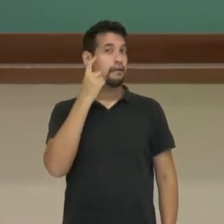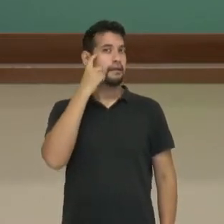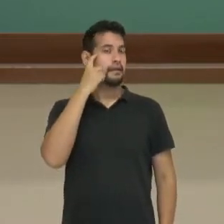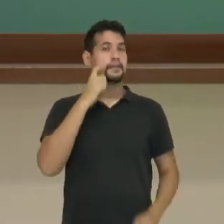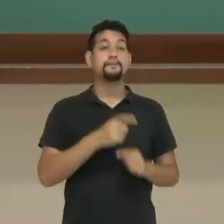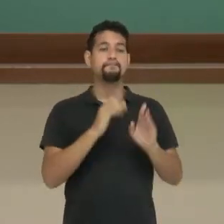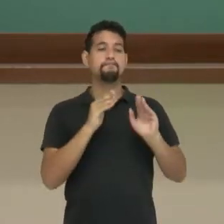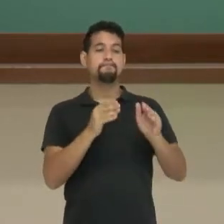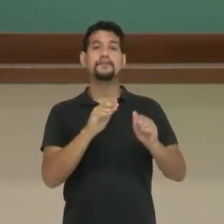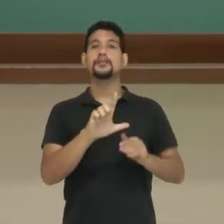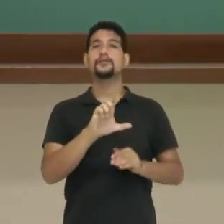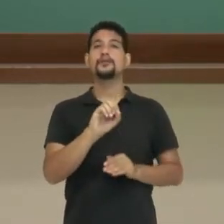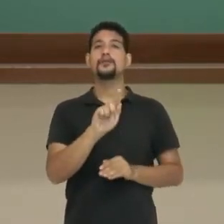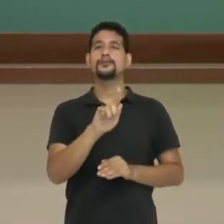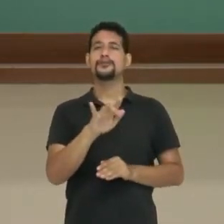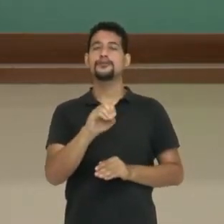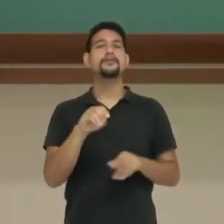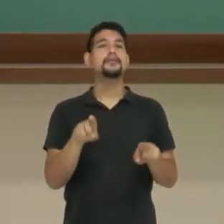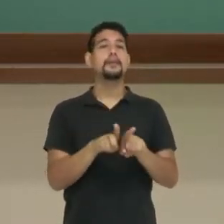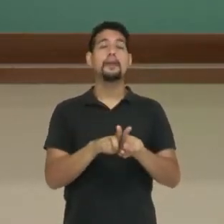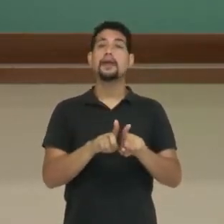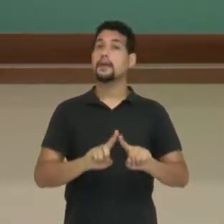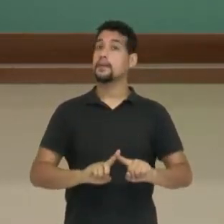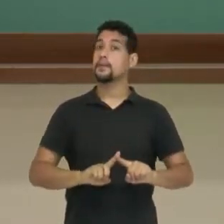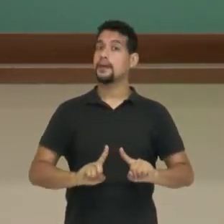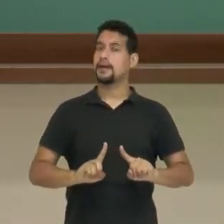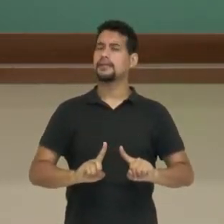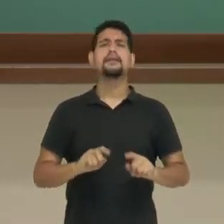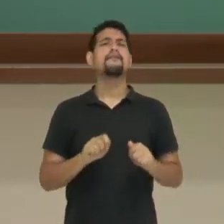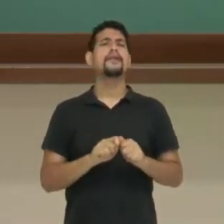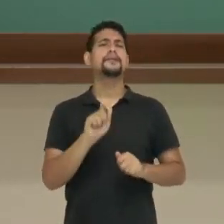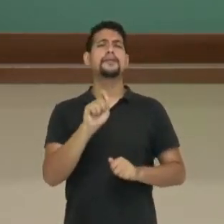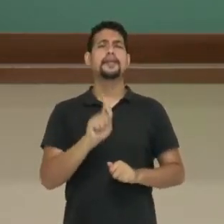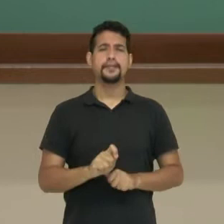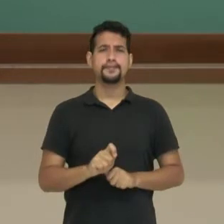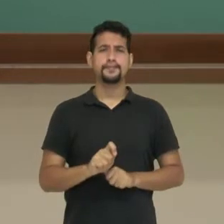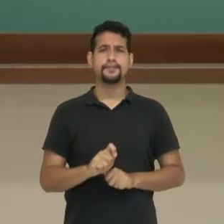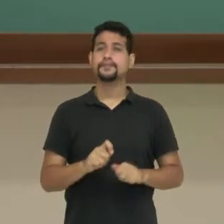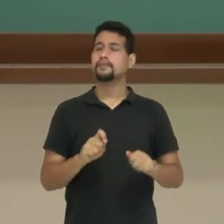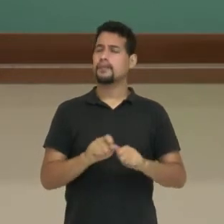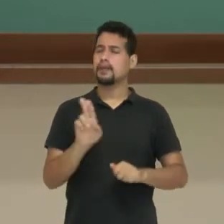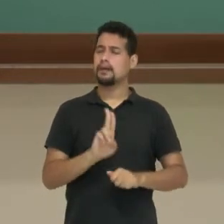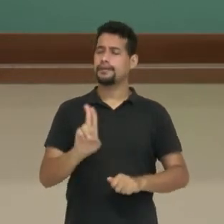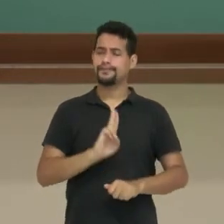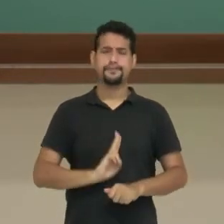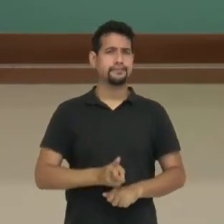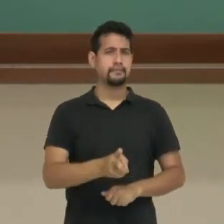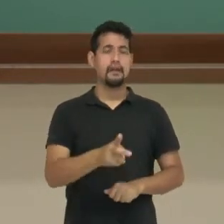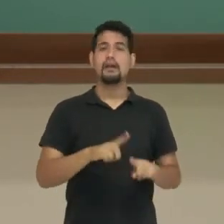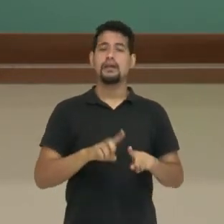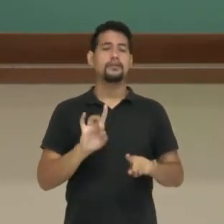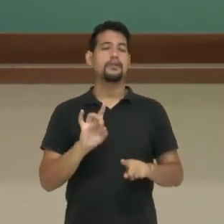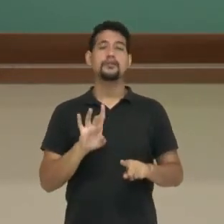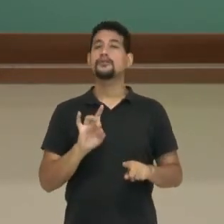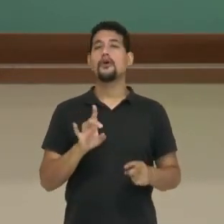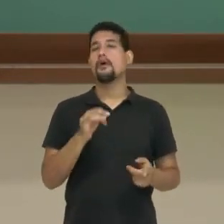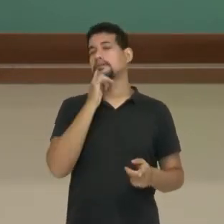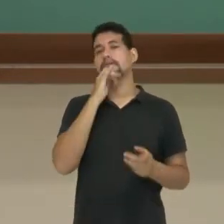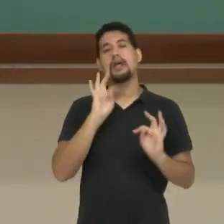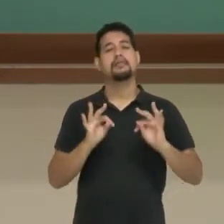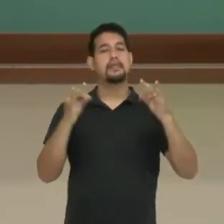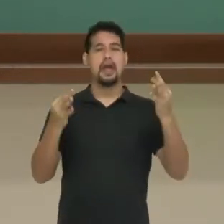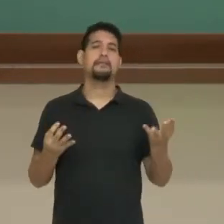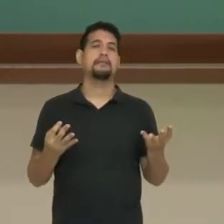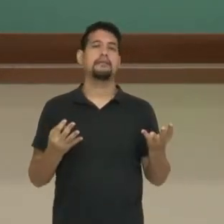raciocínio lógico-matemático. E o jiu-jitsu, ele faz muito desse uso, né? Então, não é basicamente só a